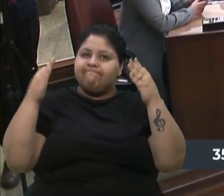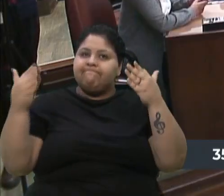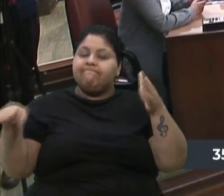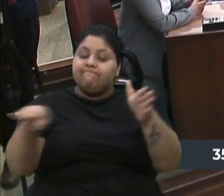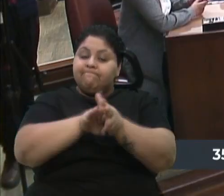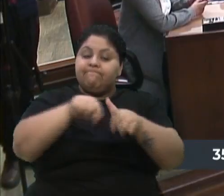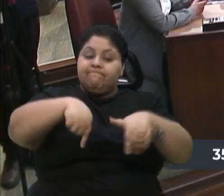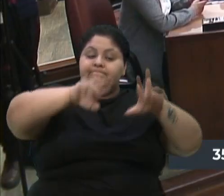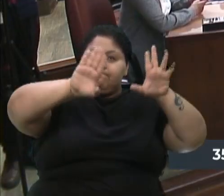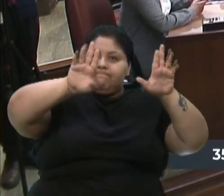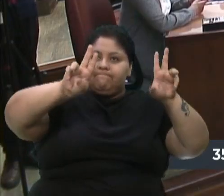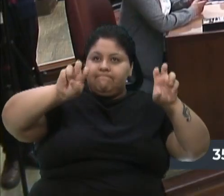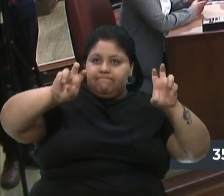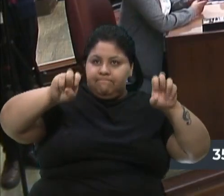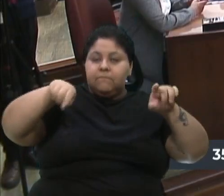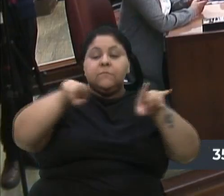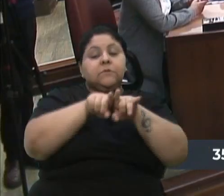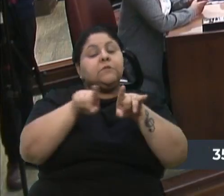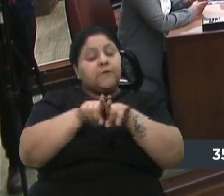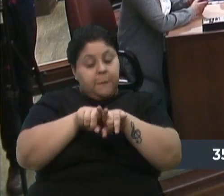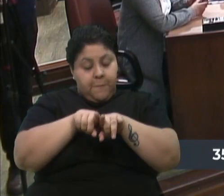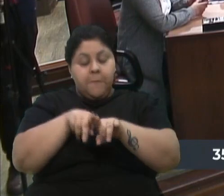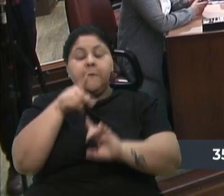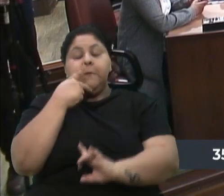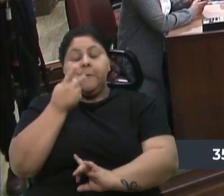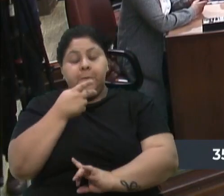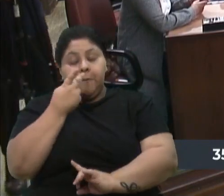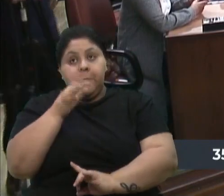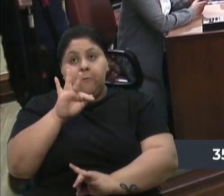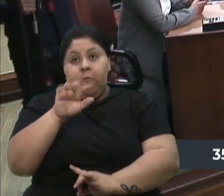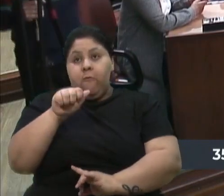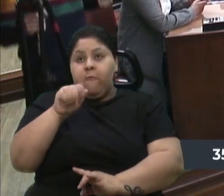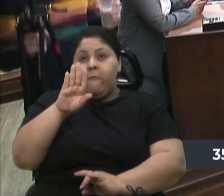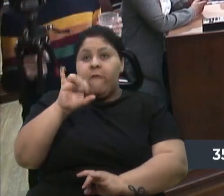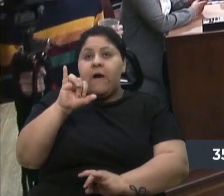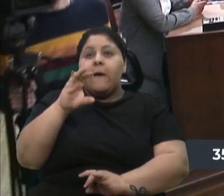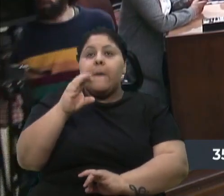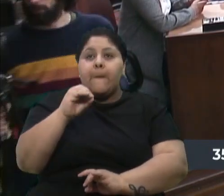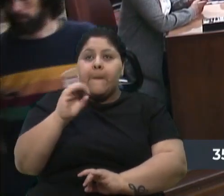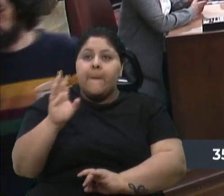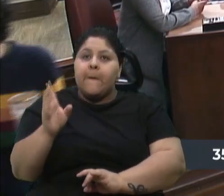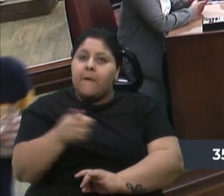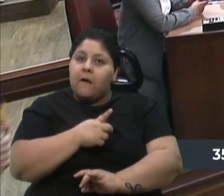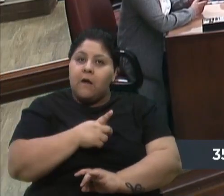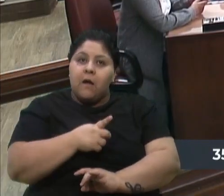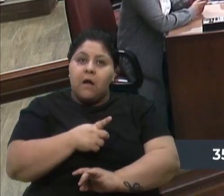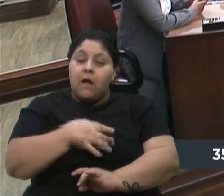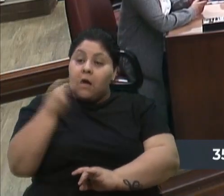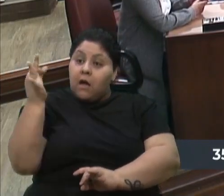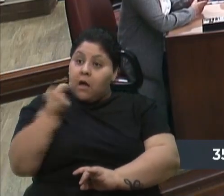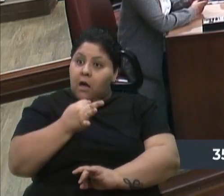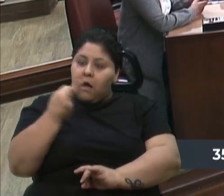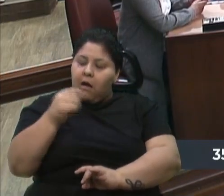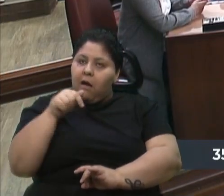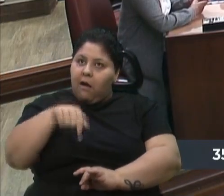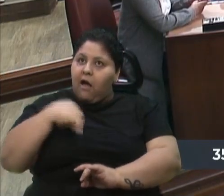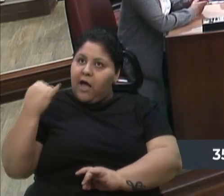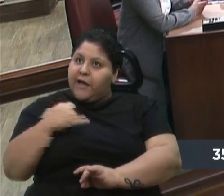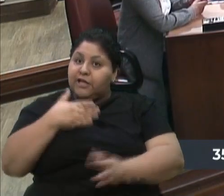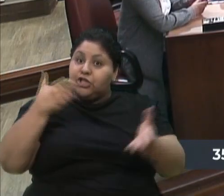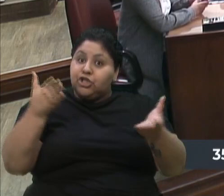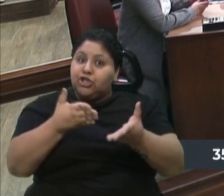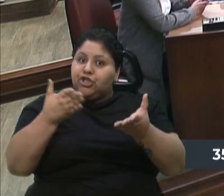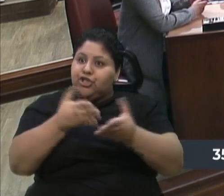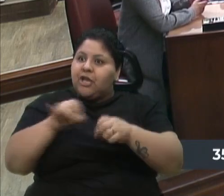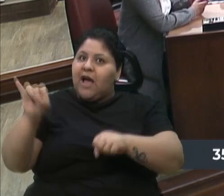Dil trouxe também. O Fábio Panoni é uma figura, é um ícone, né? Já internacional. E